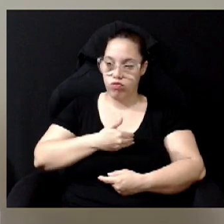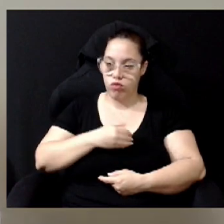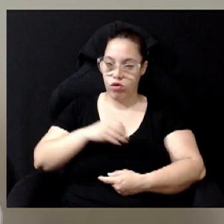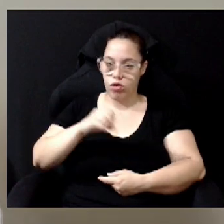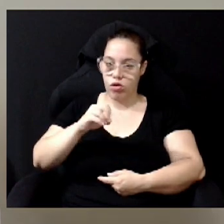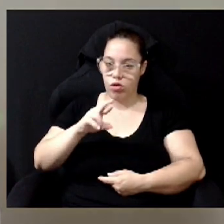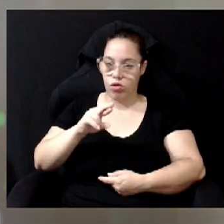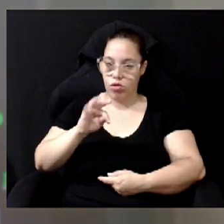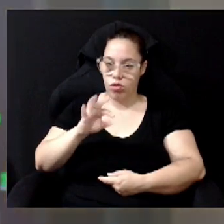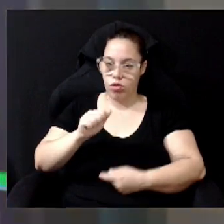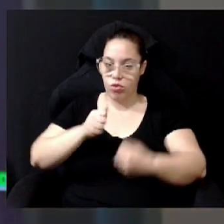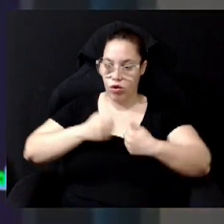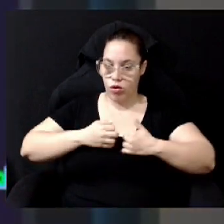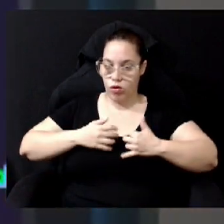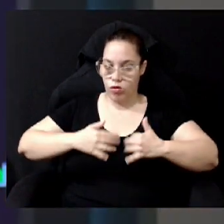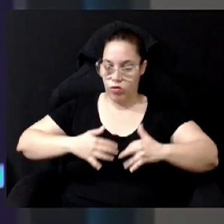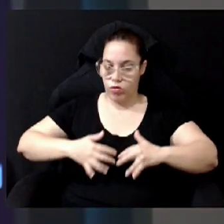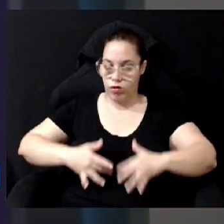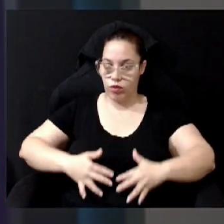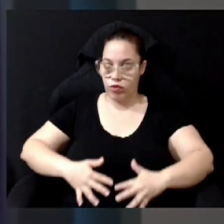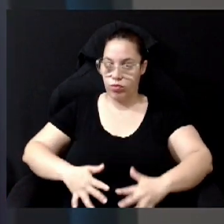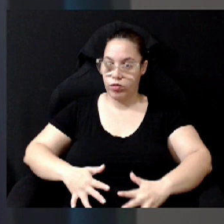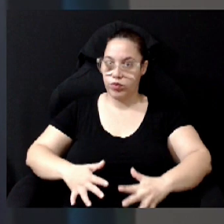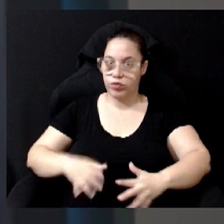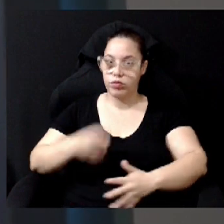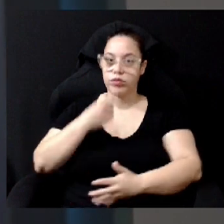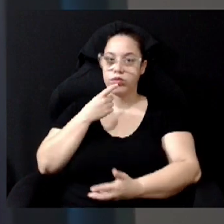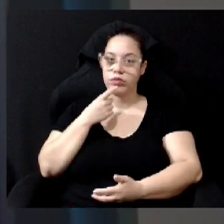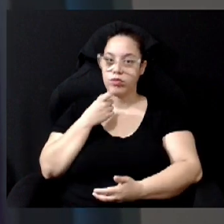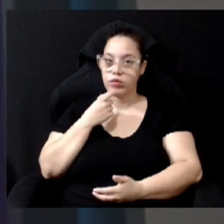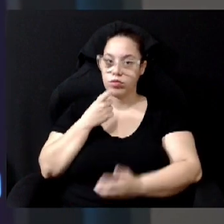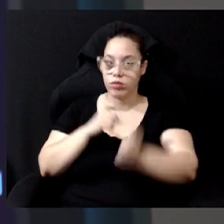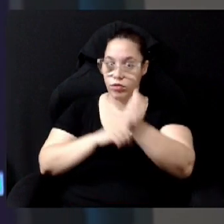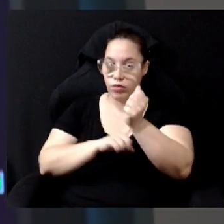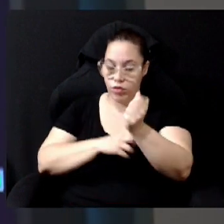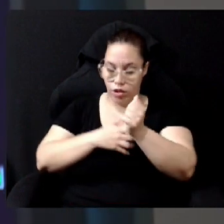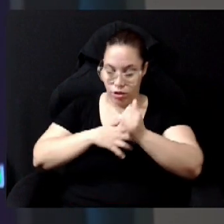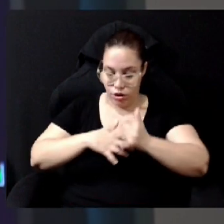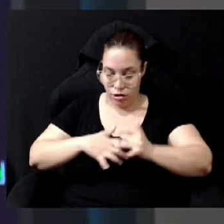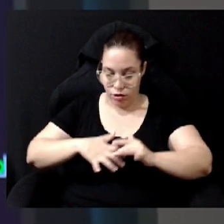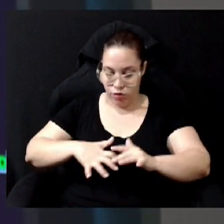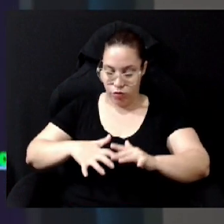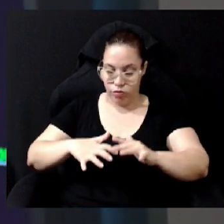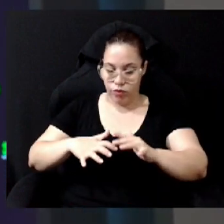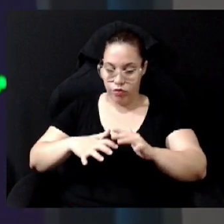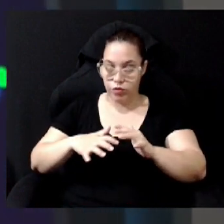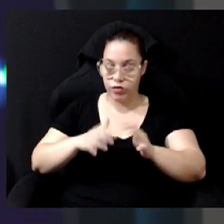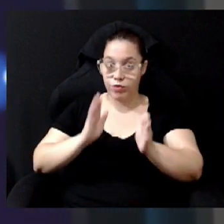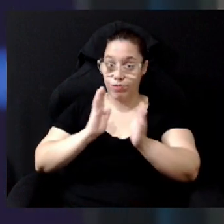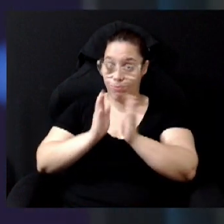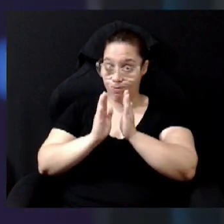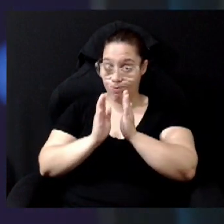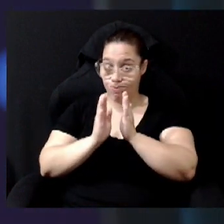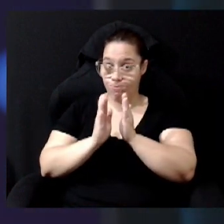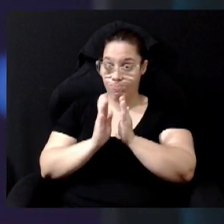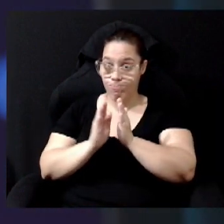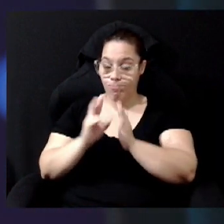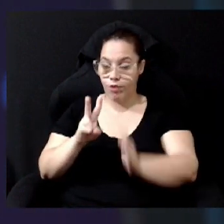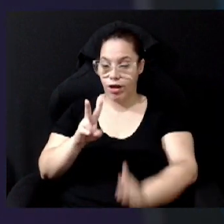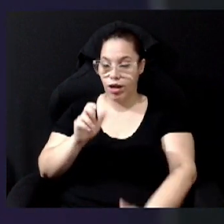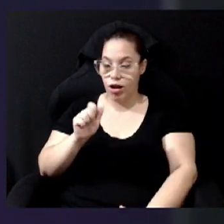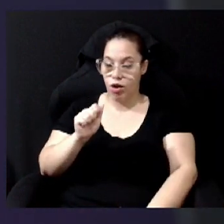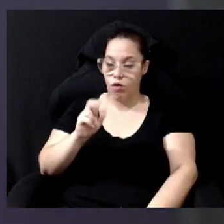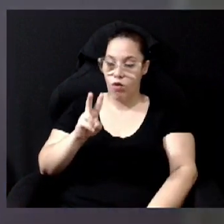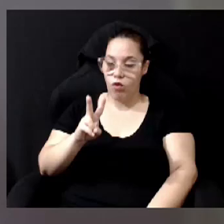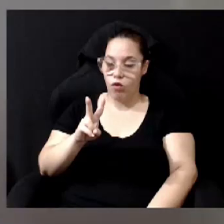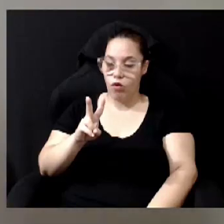distribuir para todo o organismo, mas para que isso aconteça, ele tem que passar por essa barreira, por essa válvula. Essa